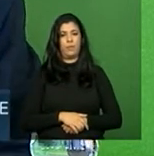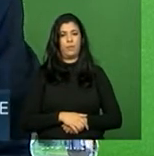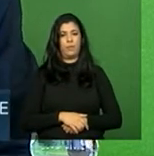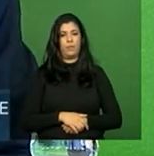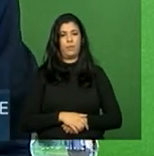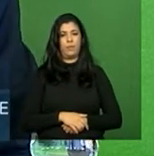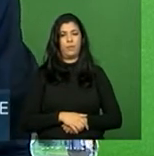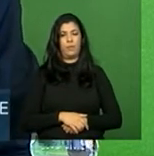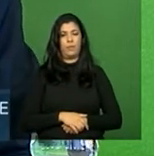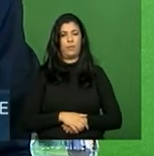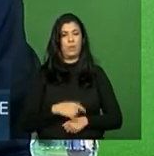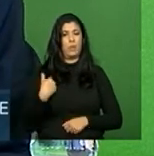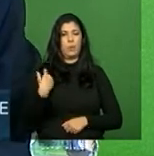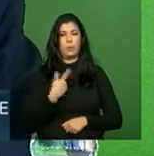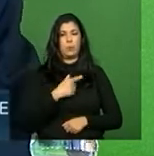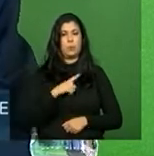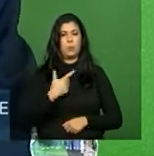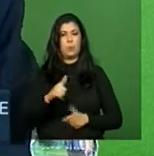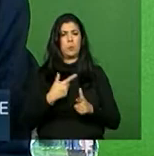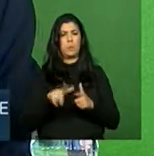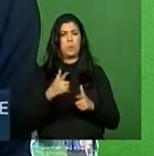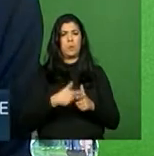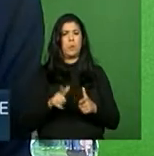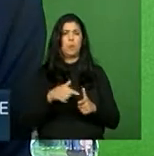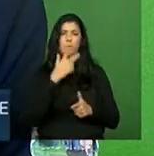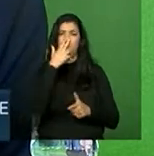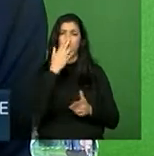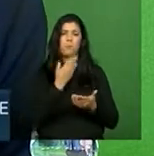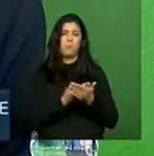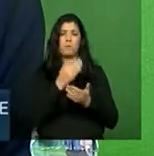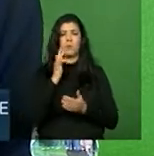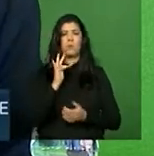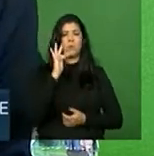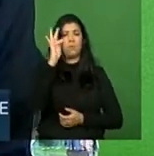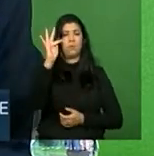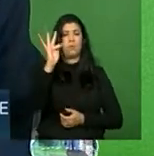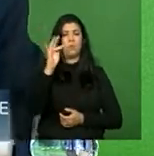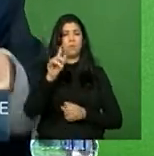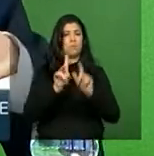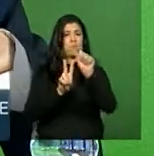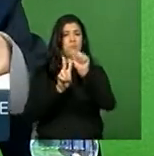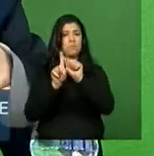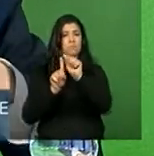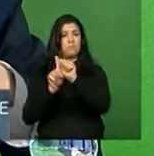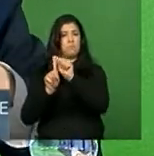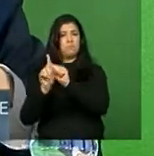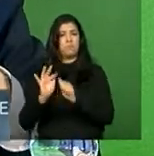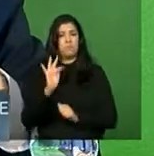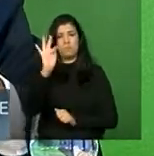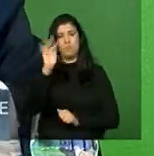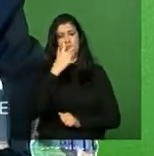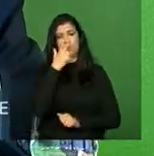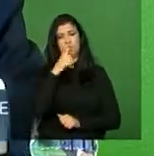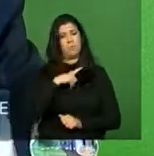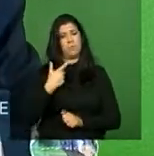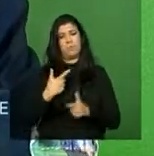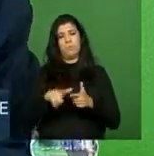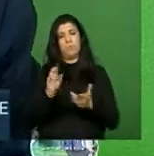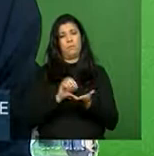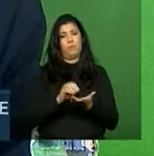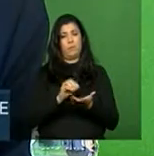e nós não teremos problema nos próximos meses não teremos problema nós temos trabalhando